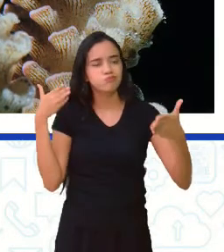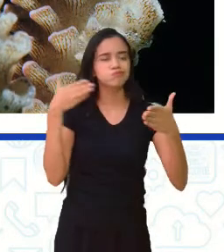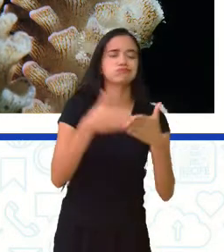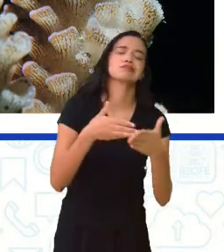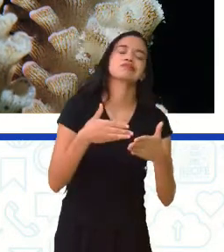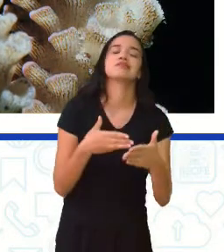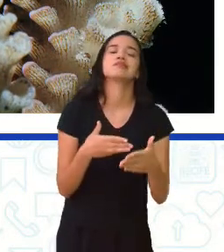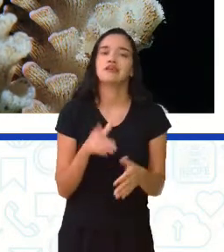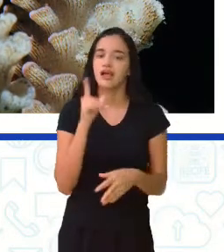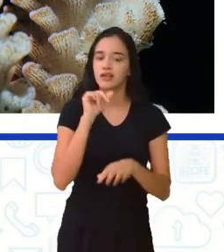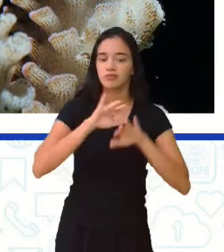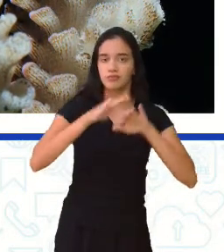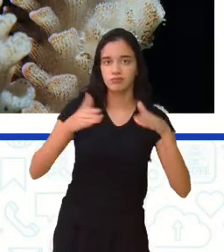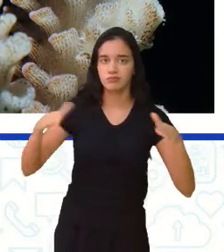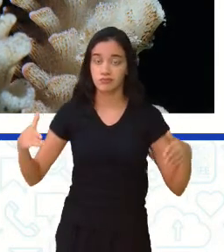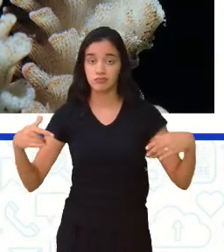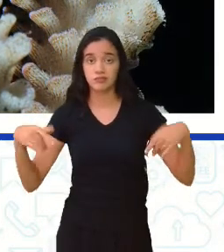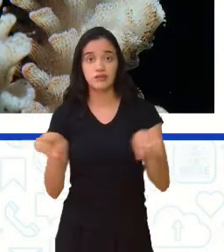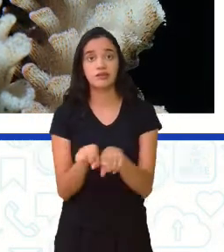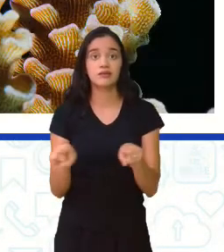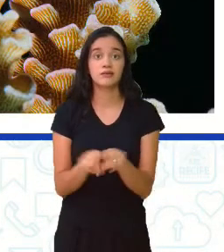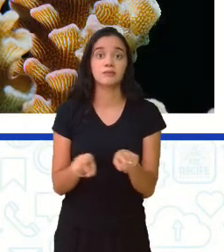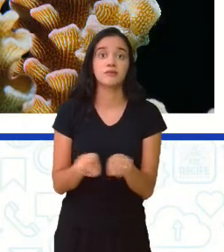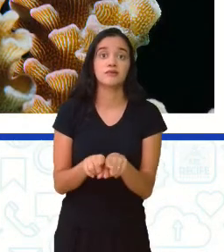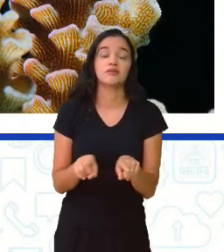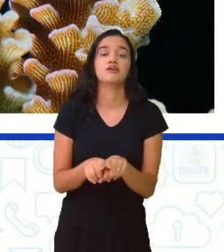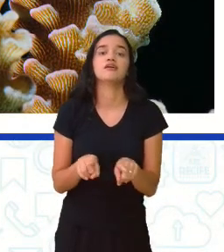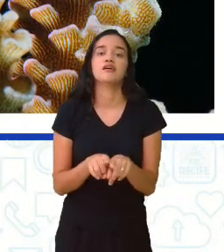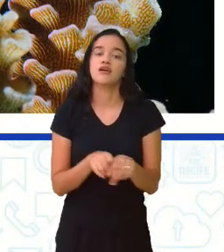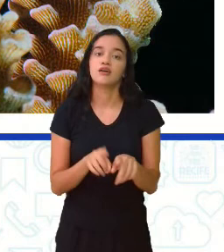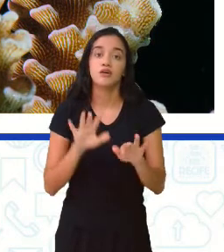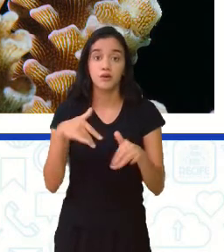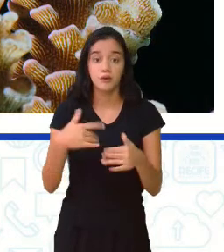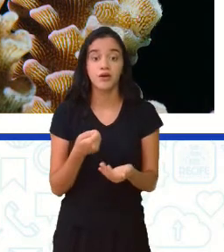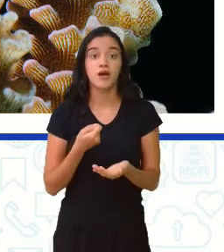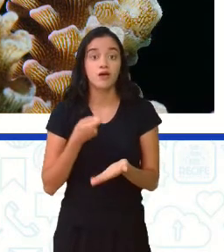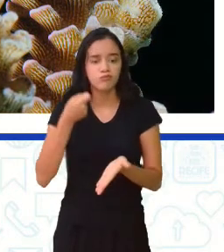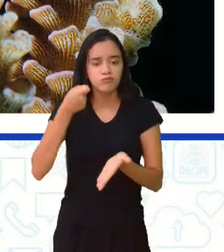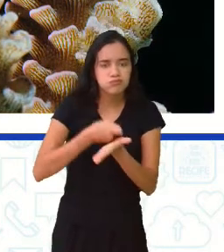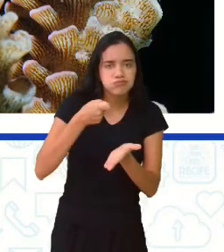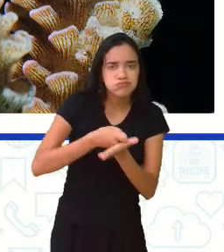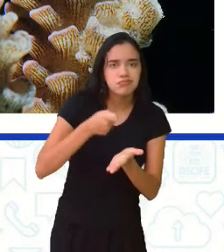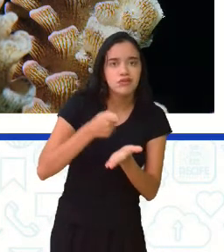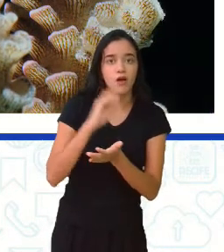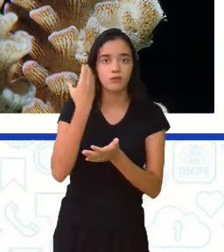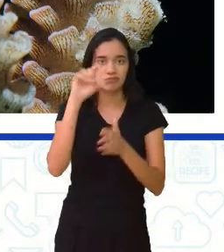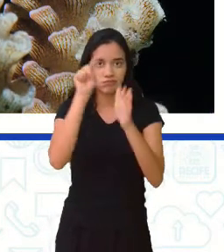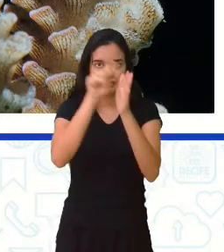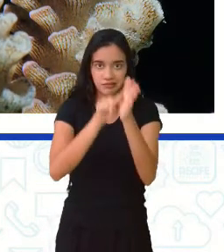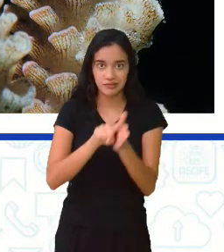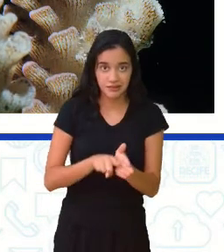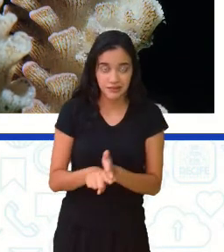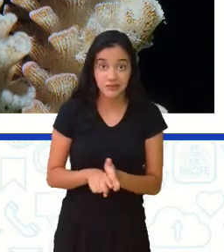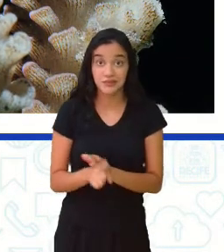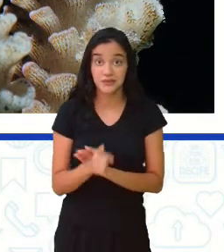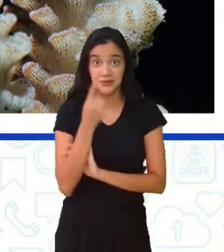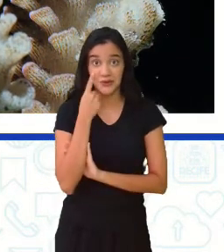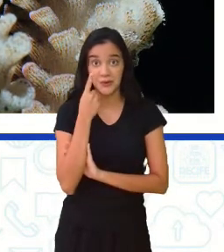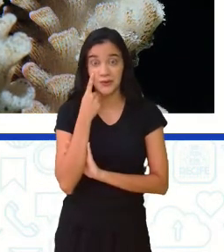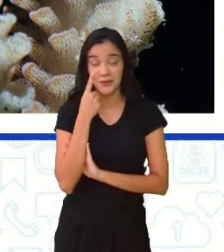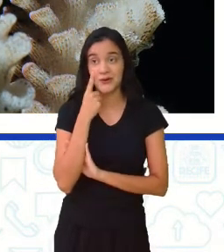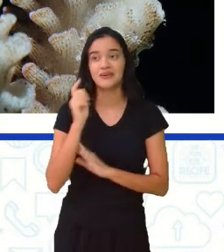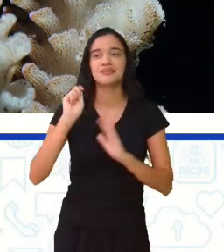dos oceanos, inclusive por meio do reforço da cooperação científica em todos os níveis. Olha só,